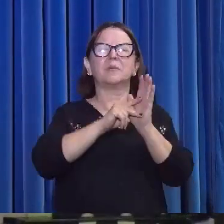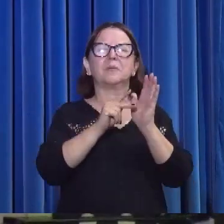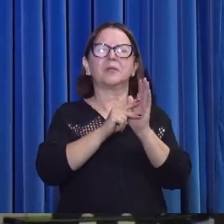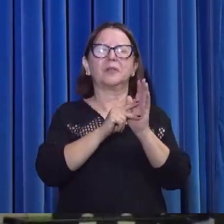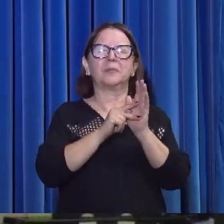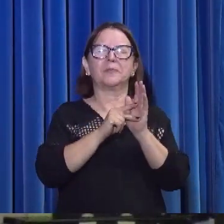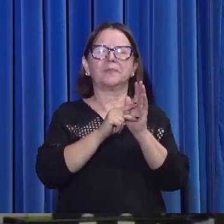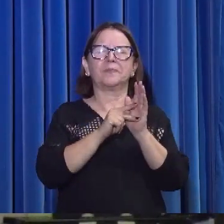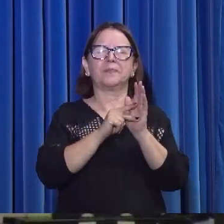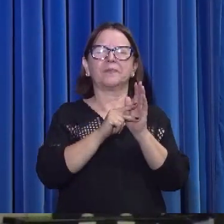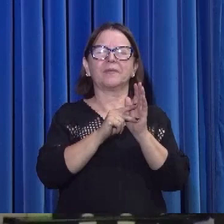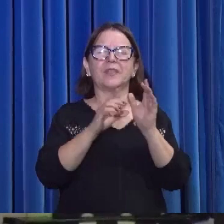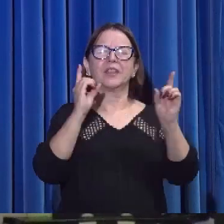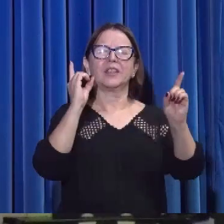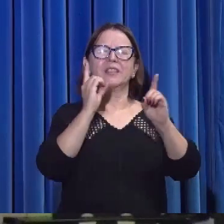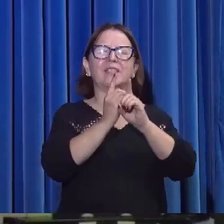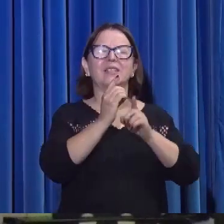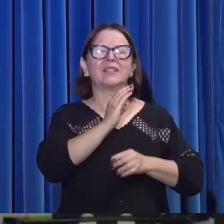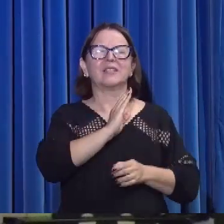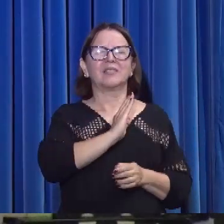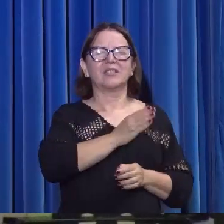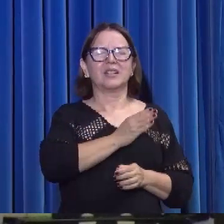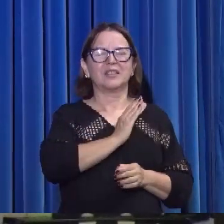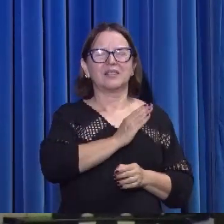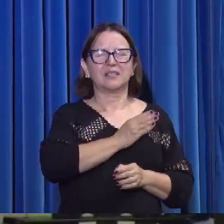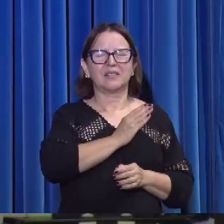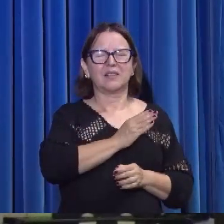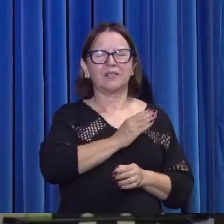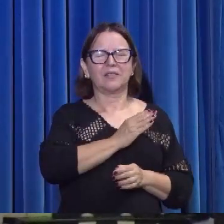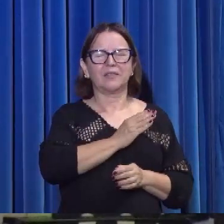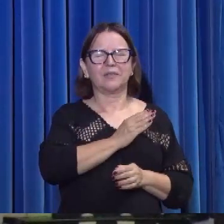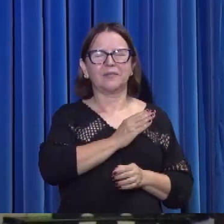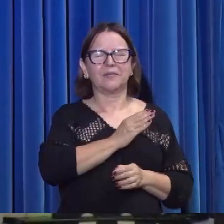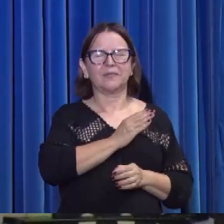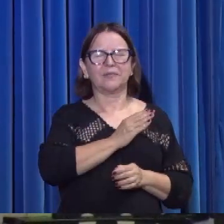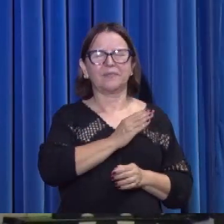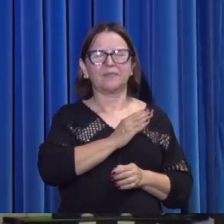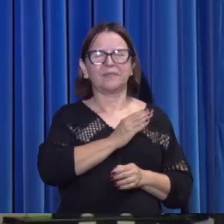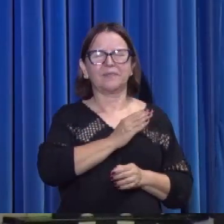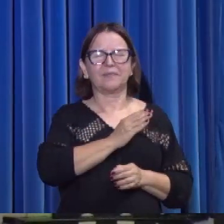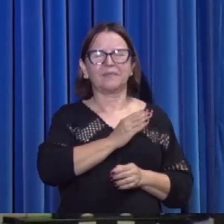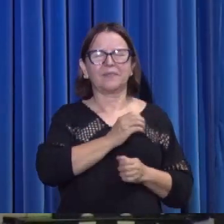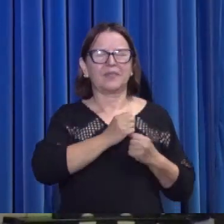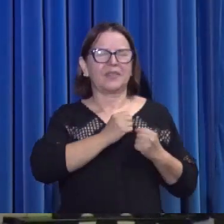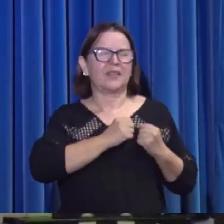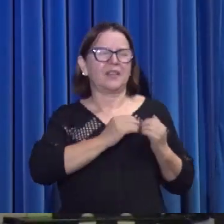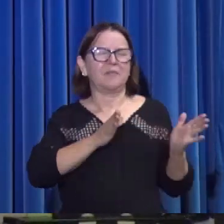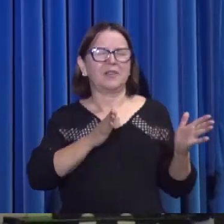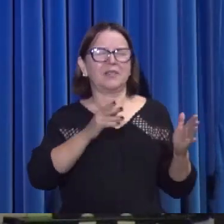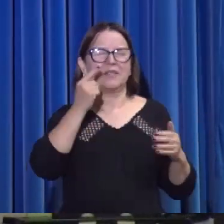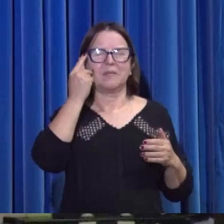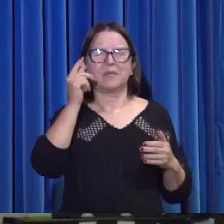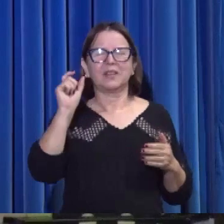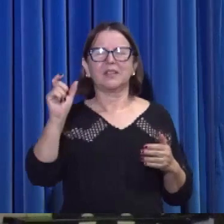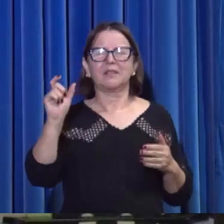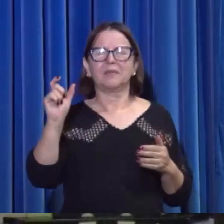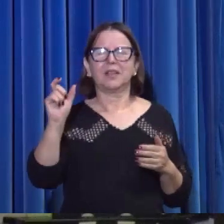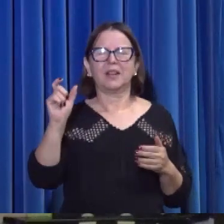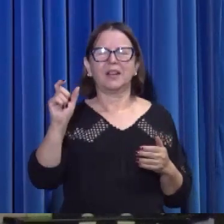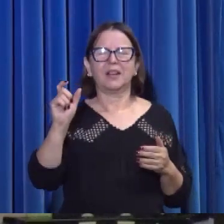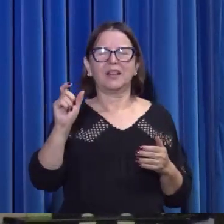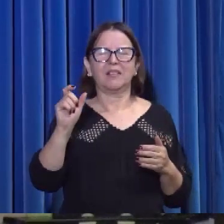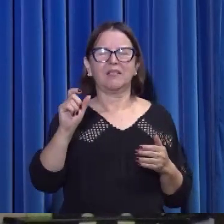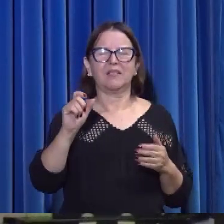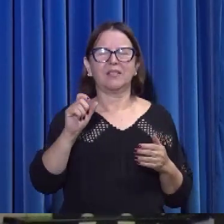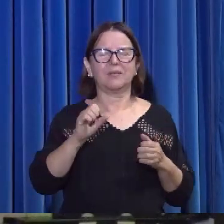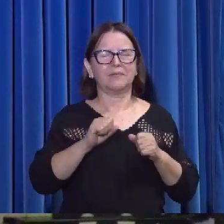encontre um coração fértil, para que essa semente que foi lançada produza 30, 60, 100